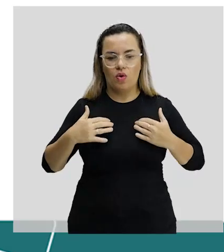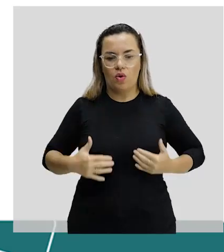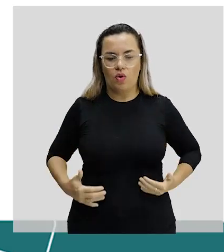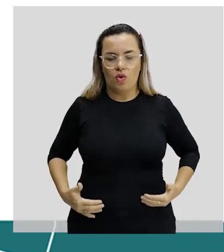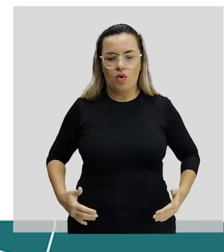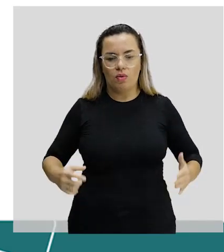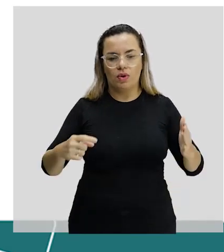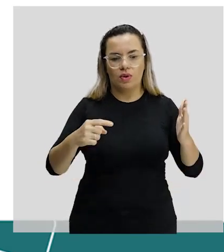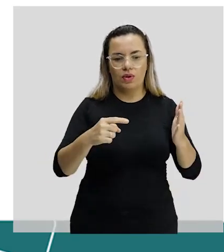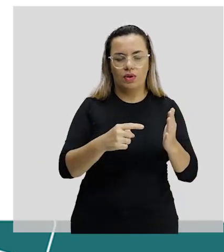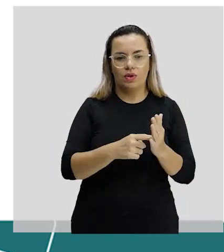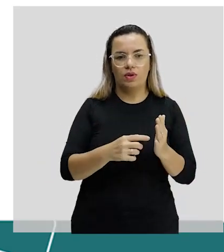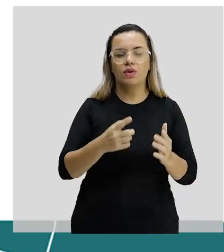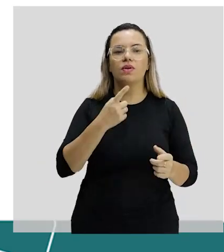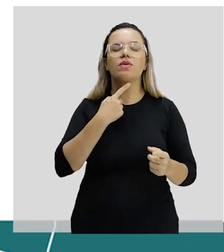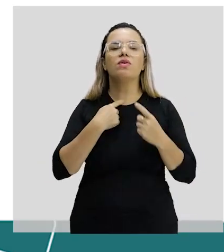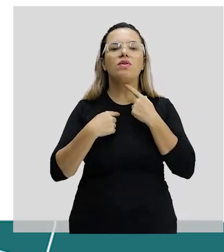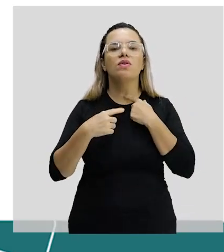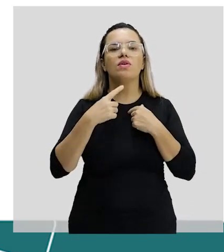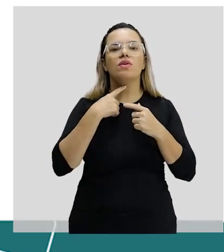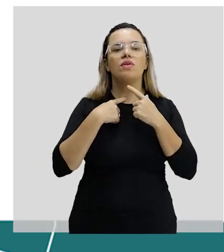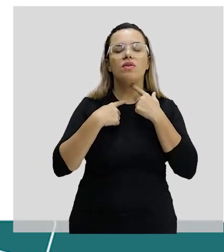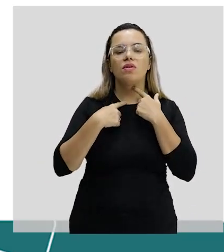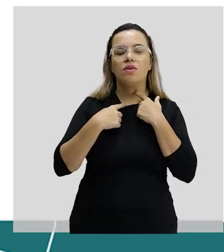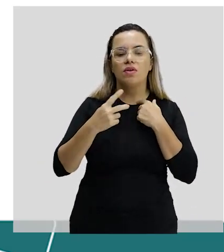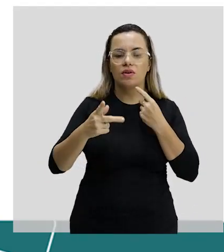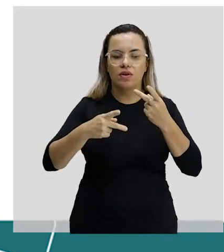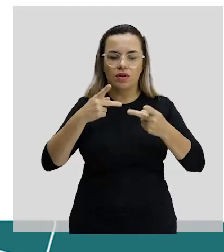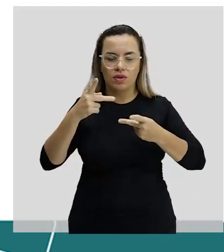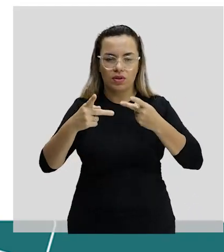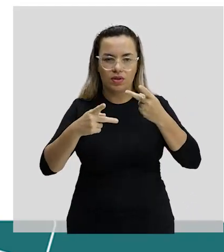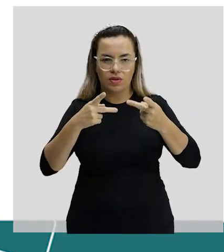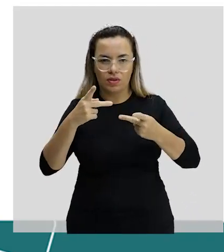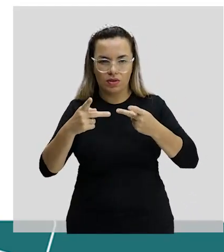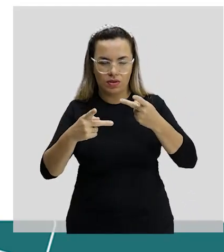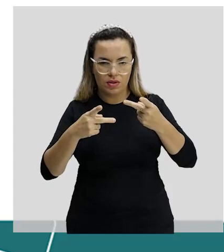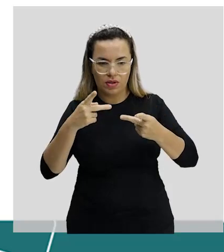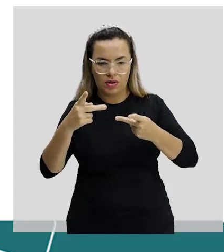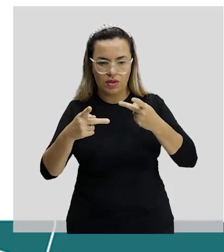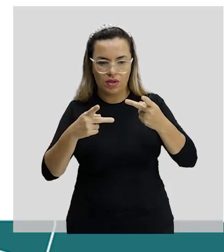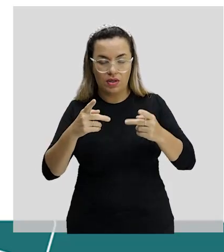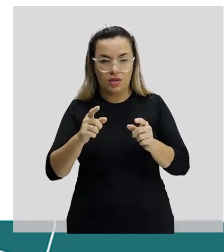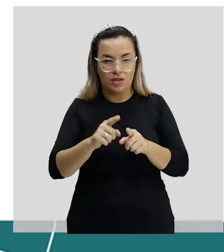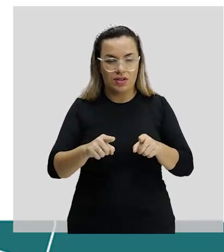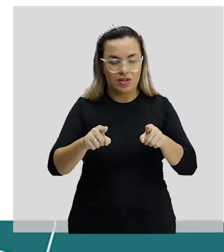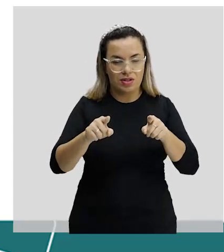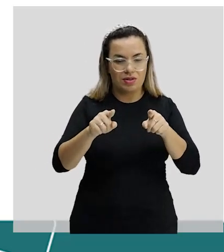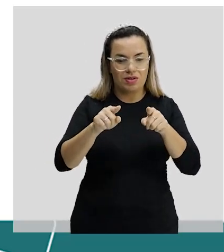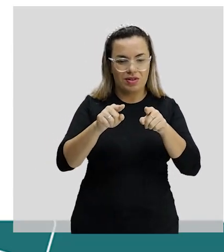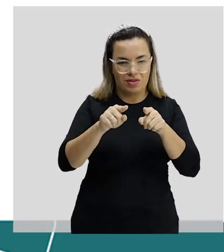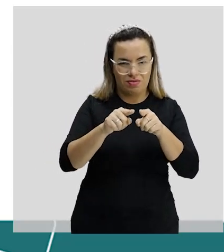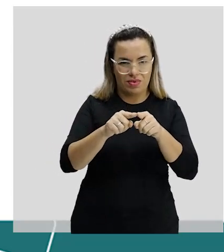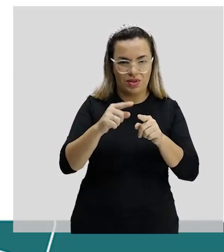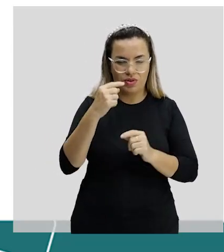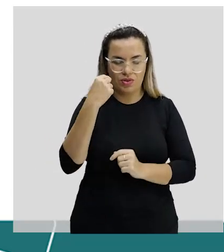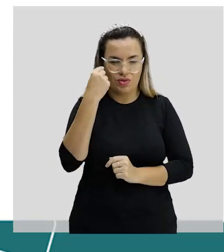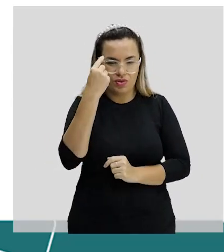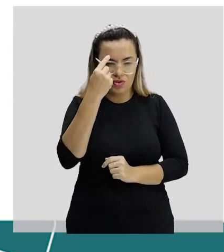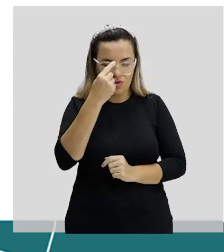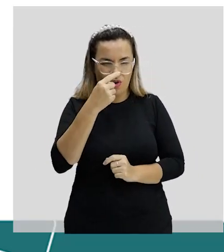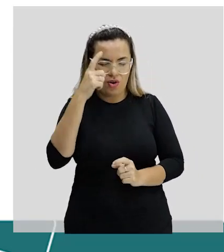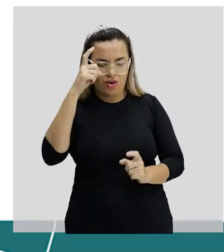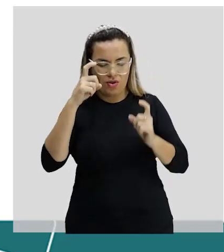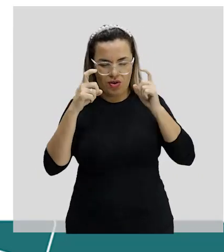teu desejo. O corpo fala. O interessante é que os olhos falam bem mais forte do que você imagina. As meninas, em particular, têm uma